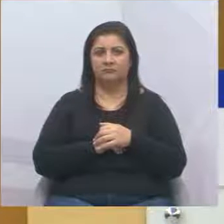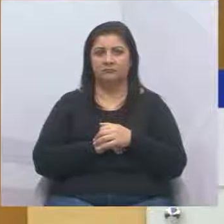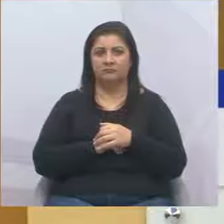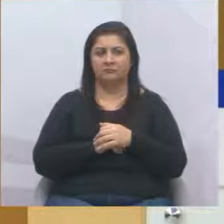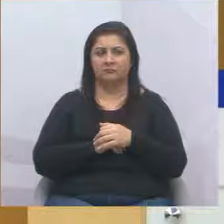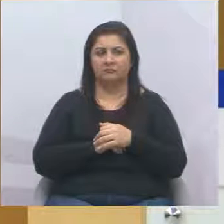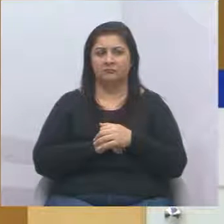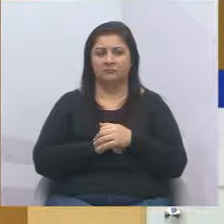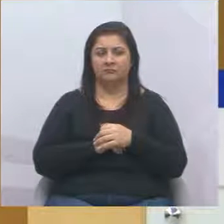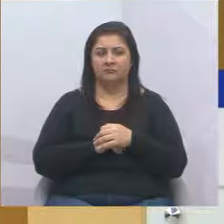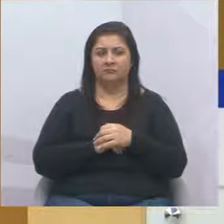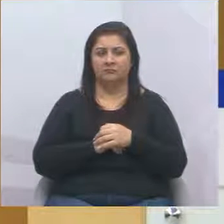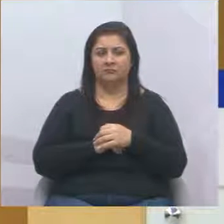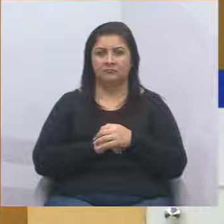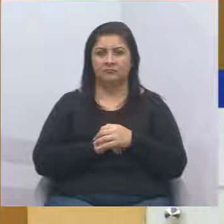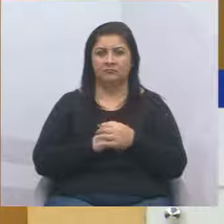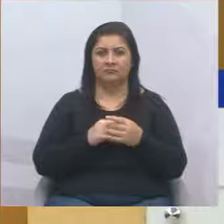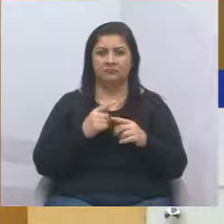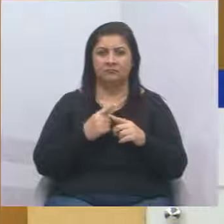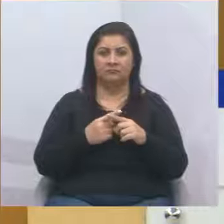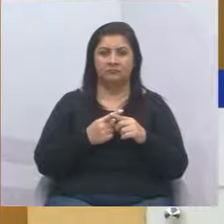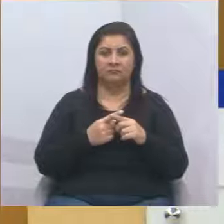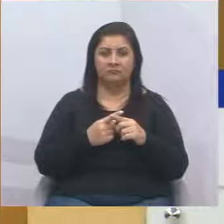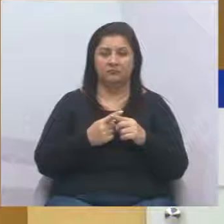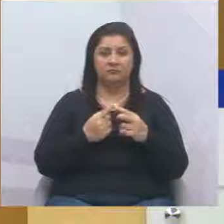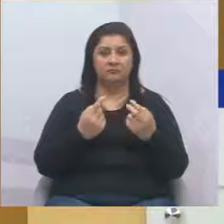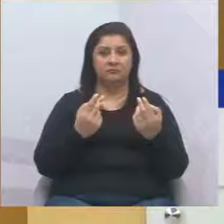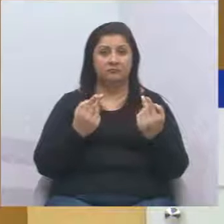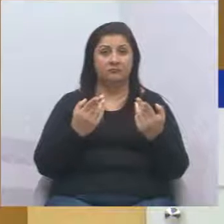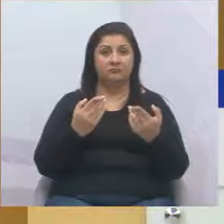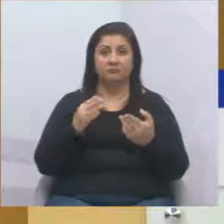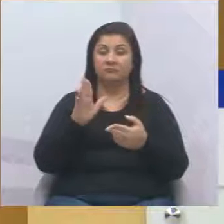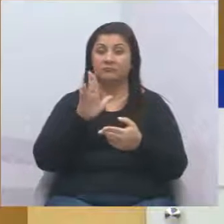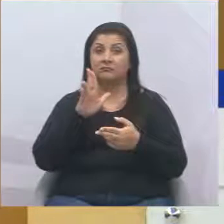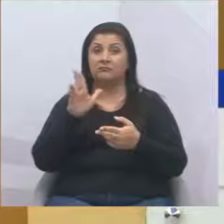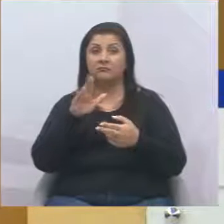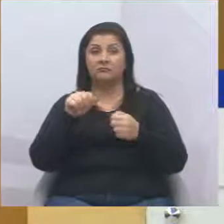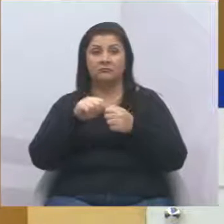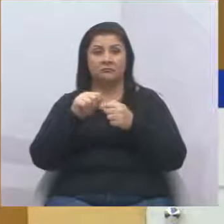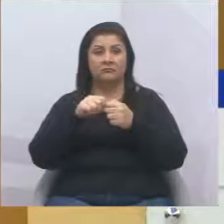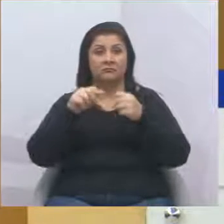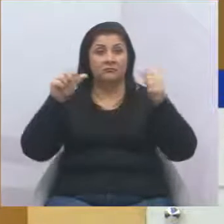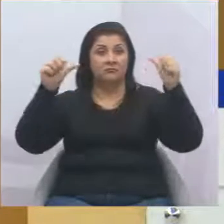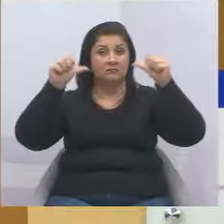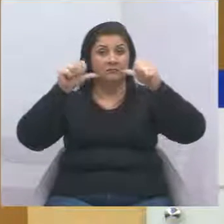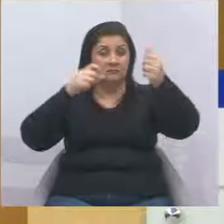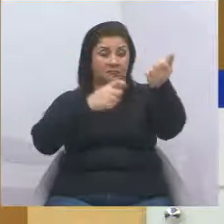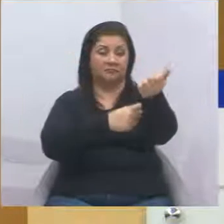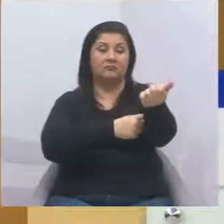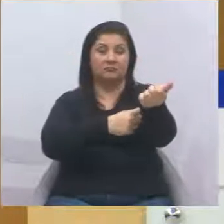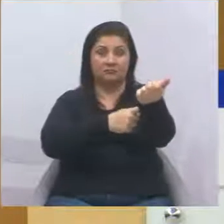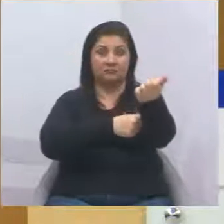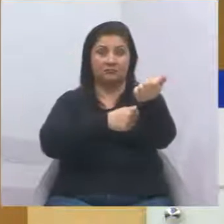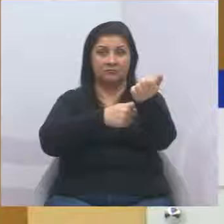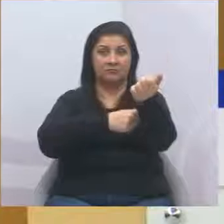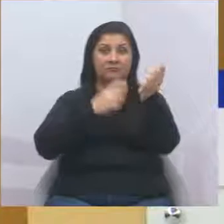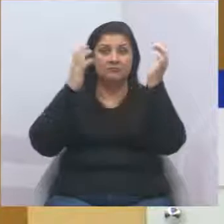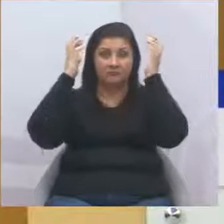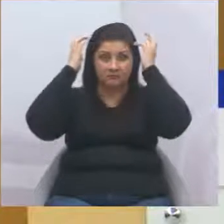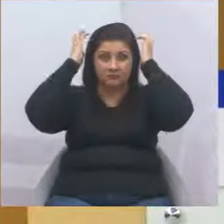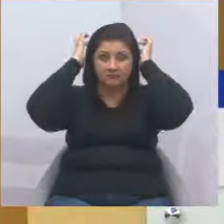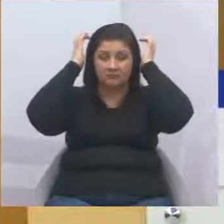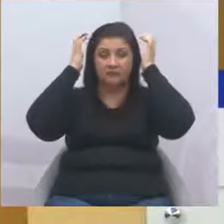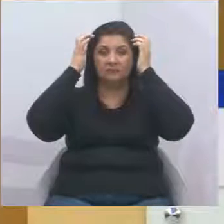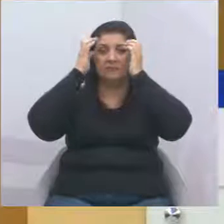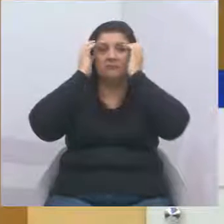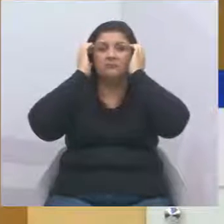alcaloides, que abrange os entorpecentes que afetam o sistema nervoso do indivíduo, onde se destacam substâncias como